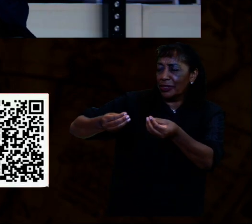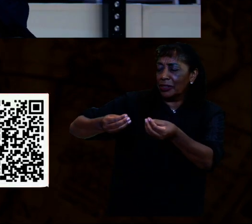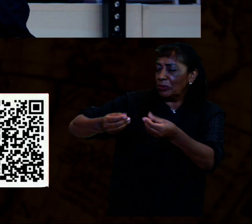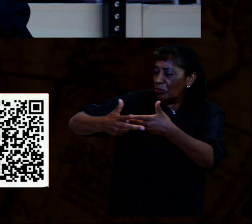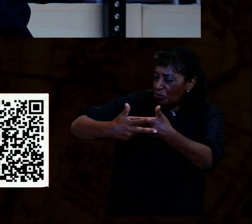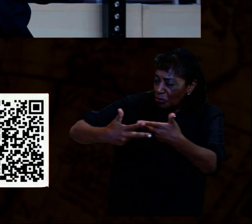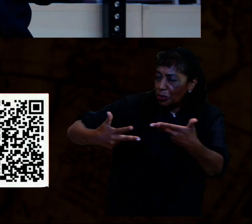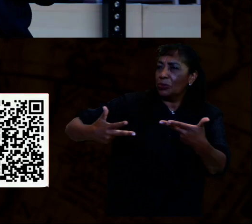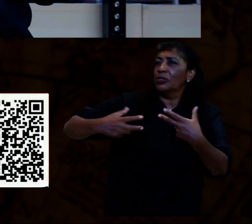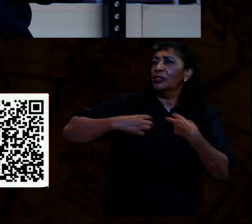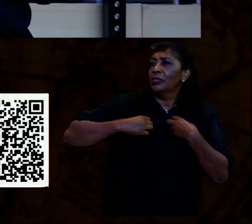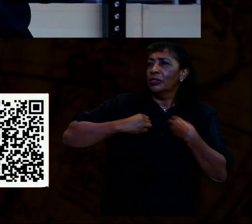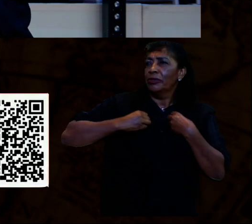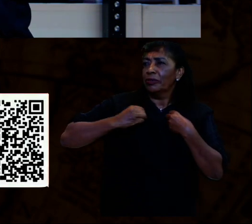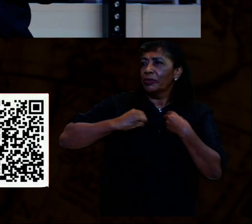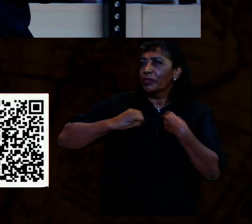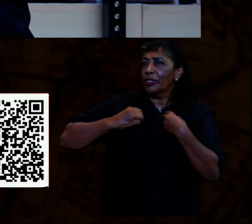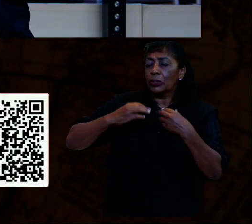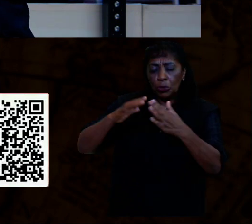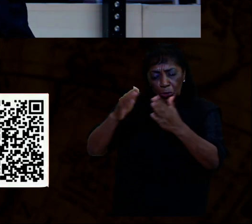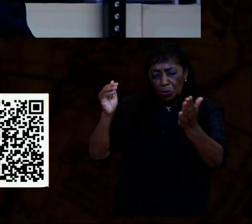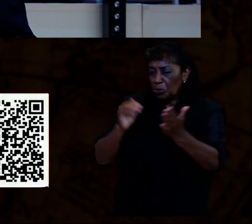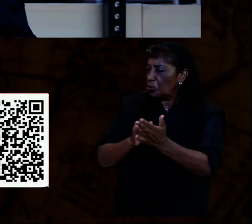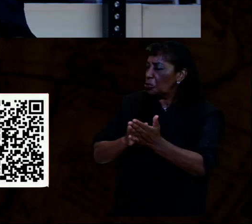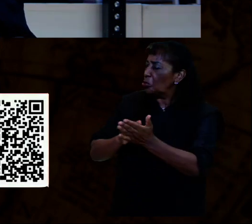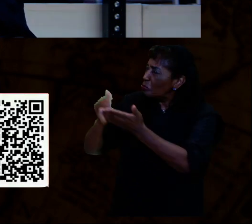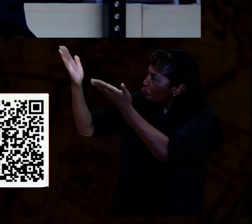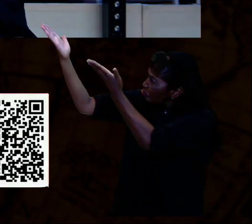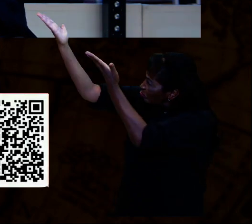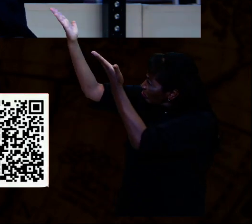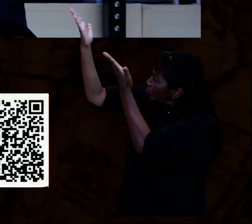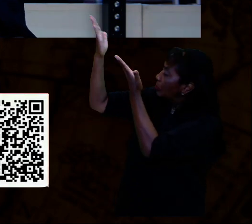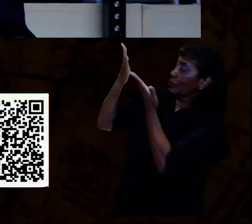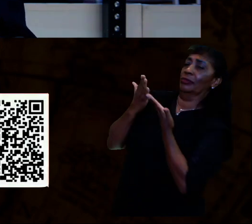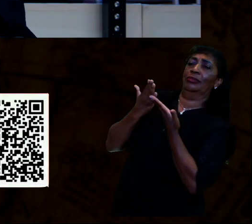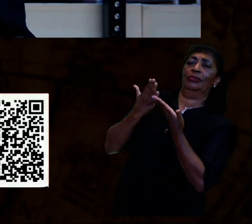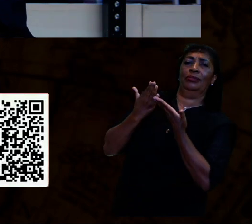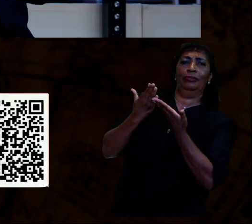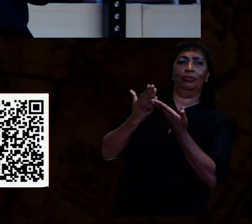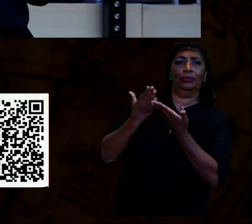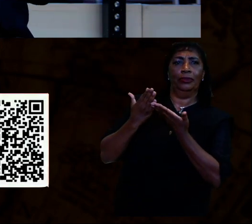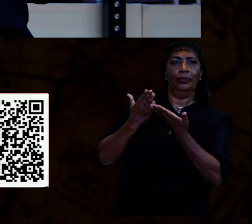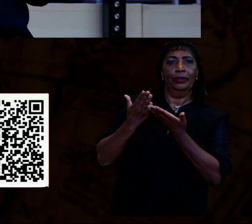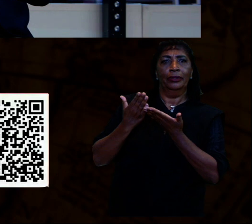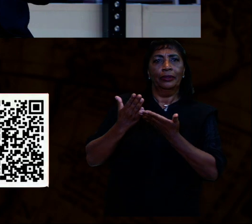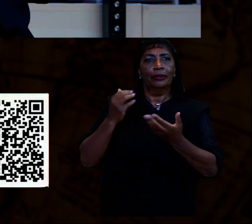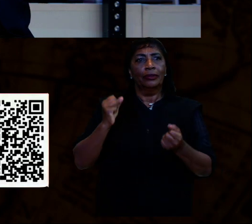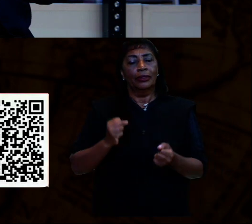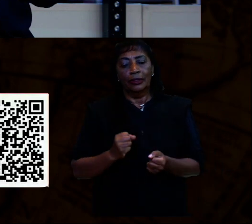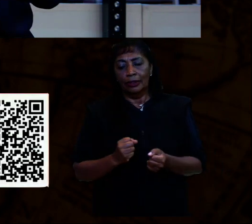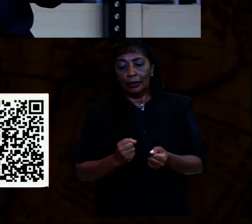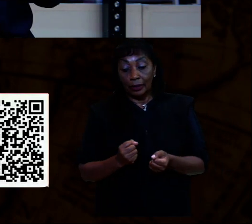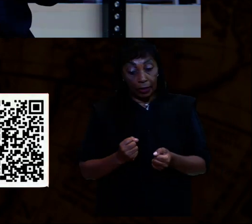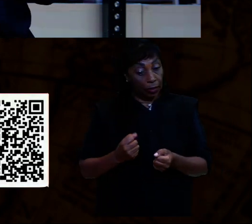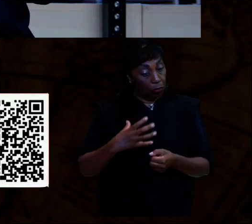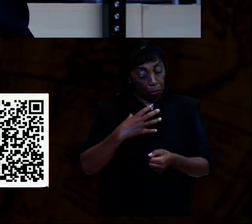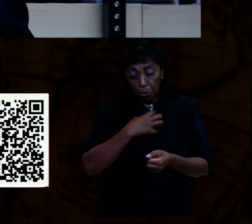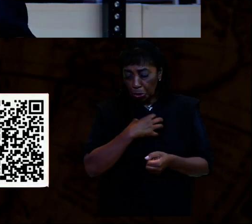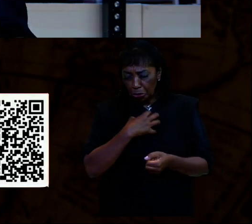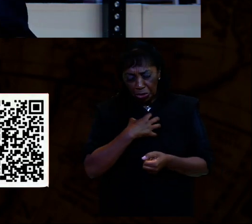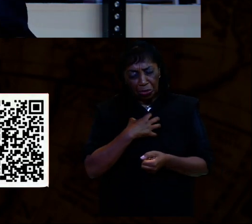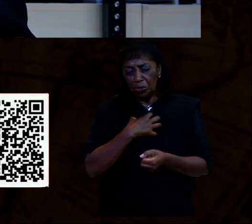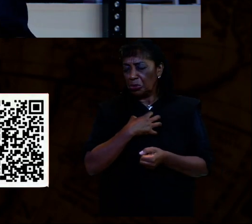Se tudo o que temos vem de ti. E aí quando a gente fala assim, esse é um ato